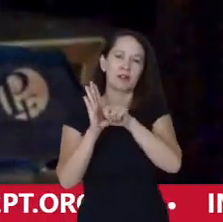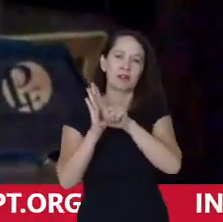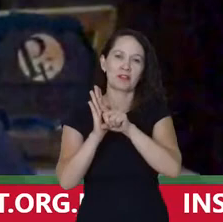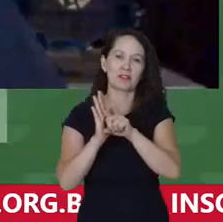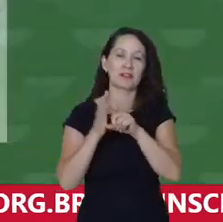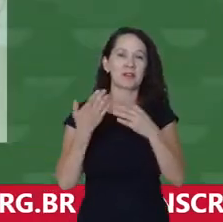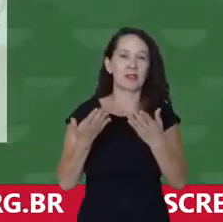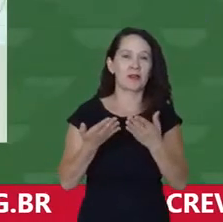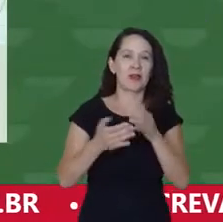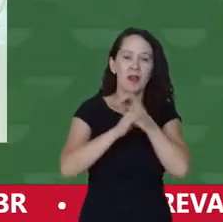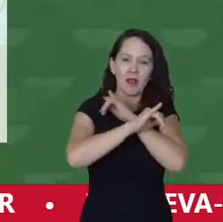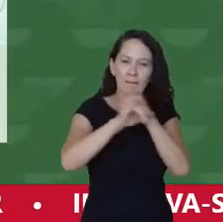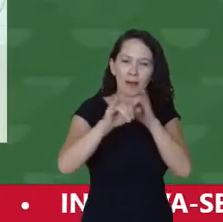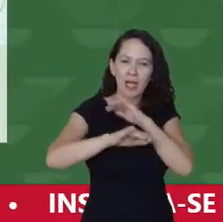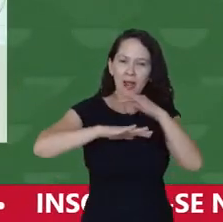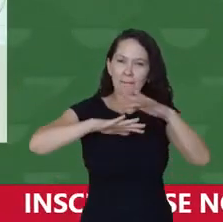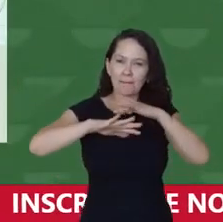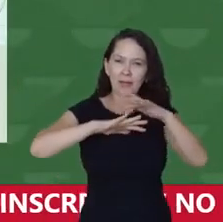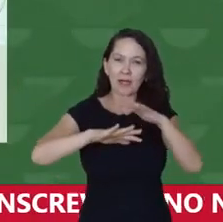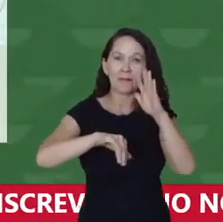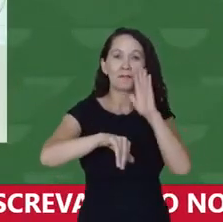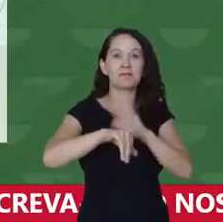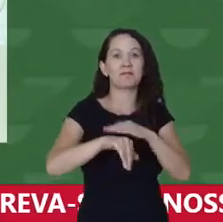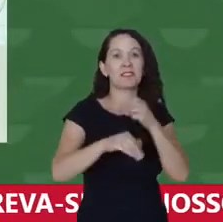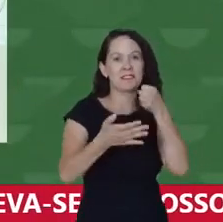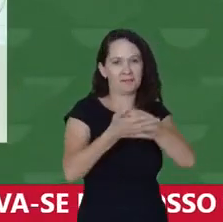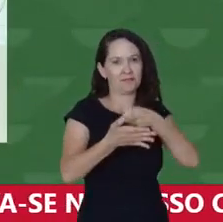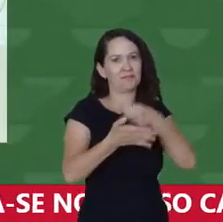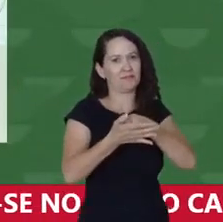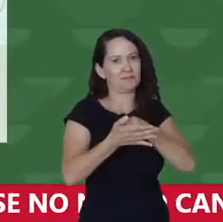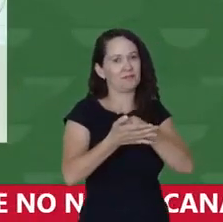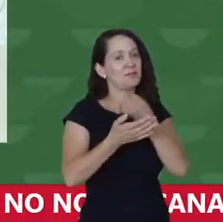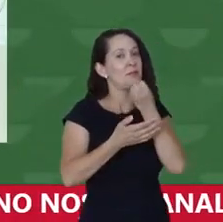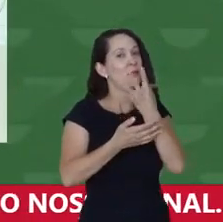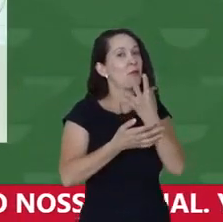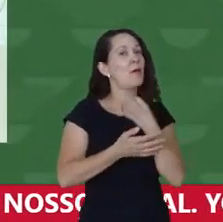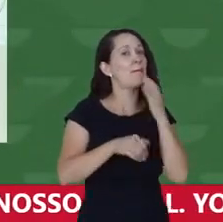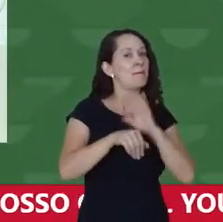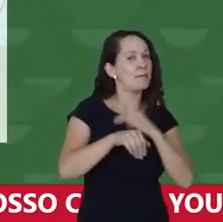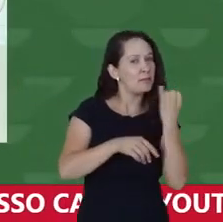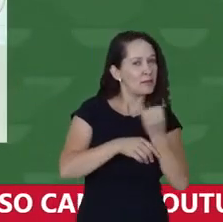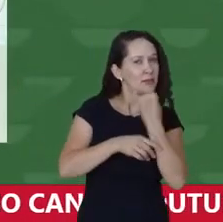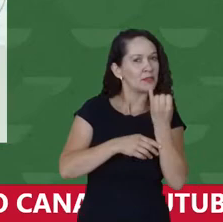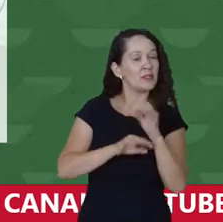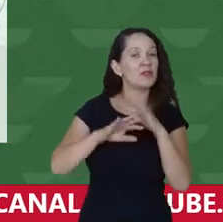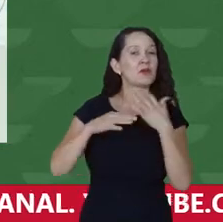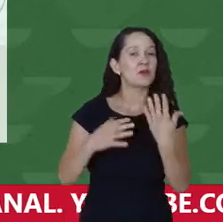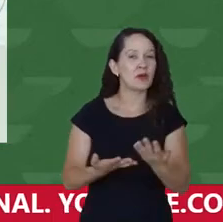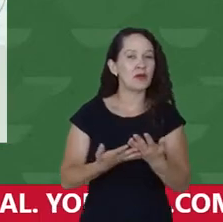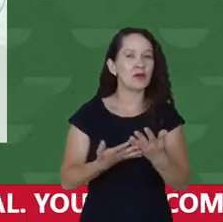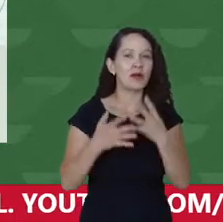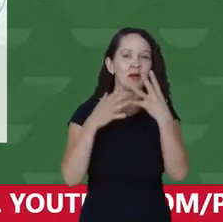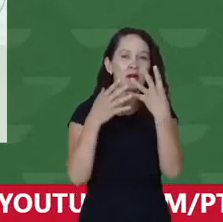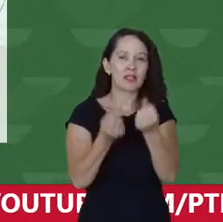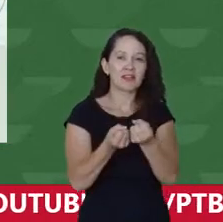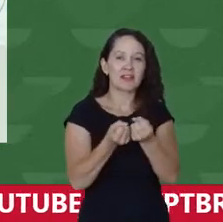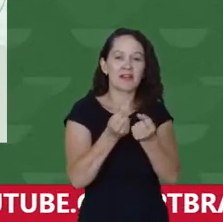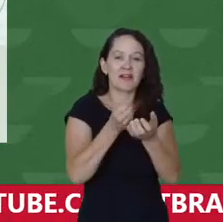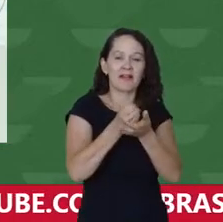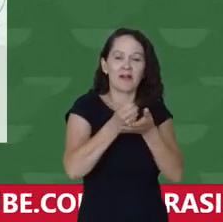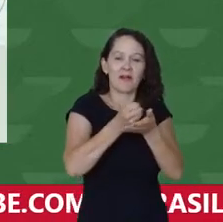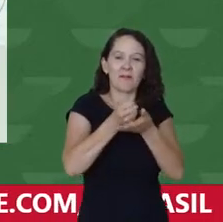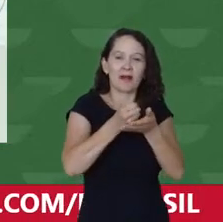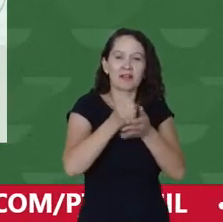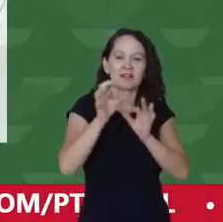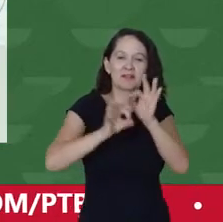protesto, o convencimento, a manifestação que mais funciona, que mais dá resultado, é a que é feita na base. É